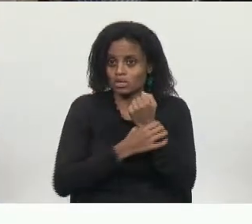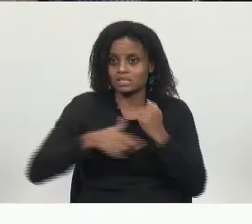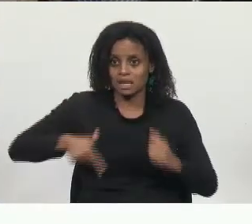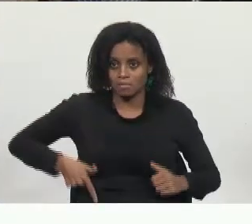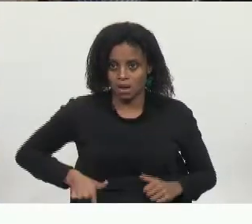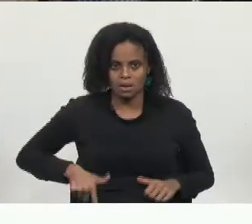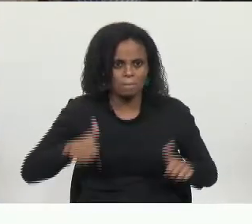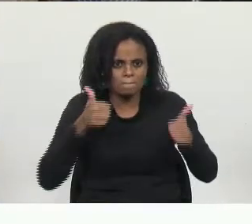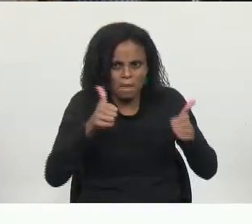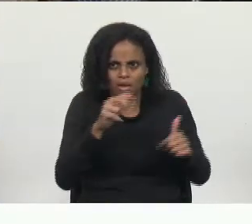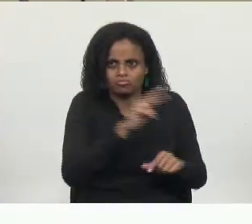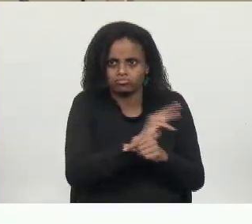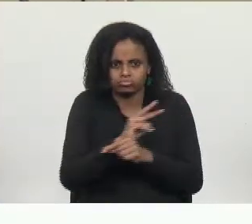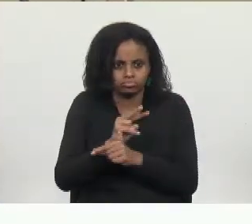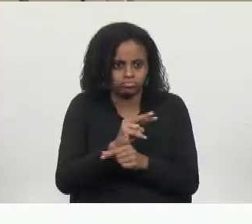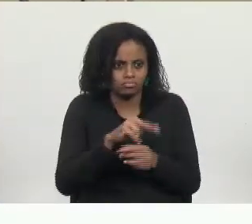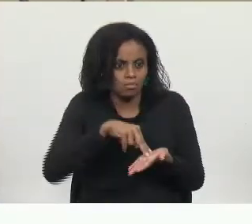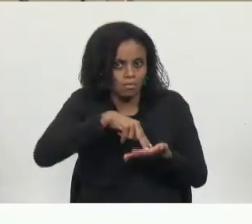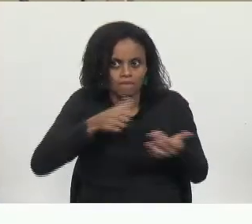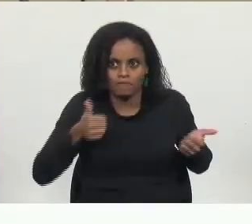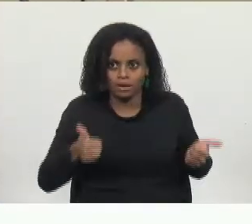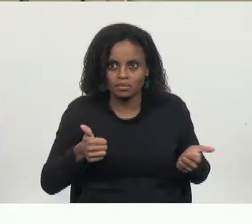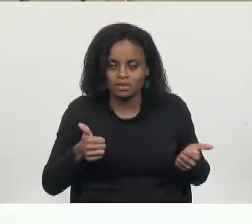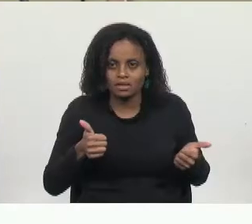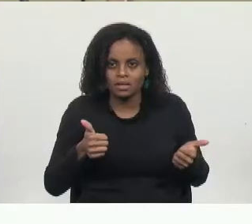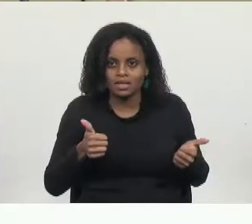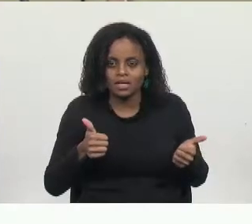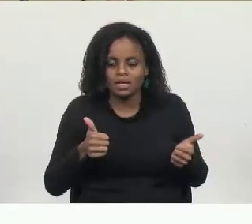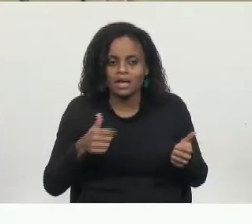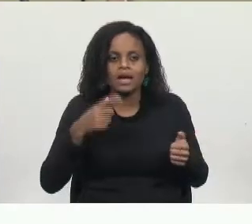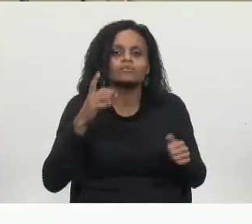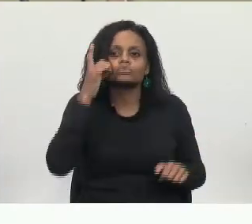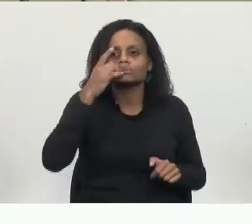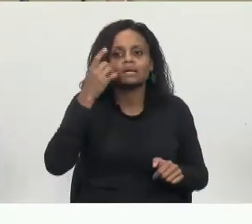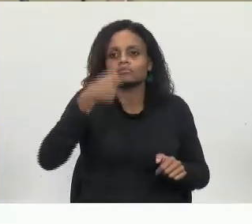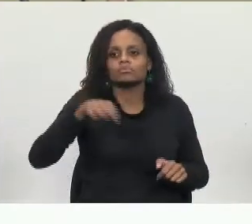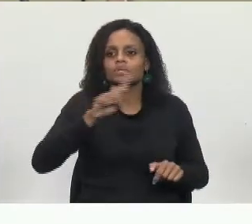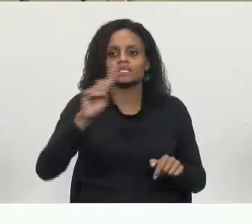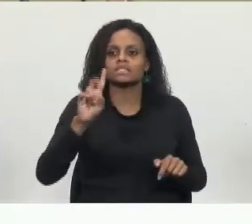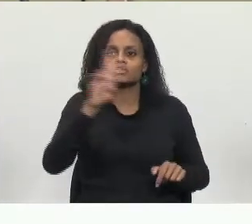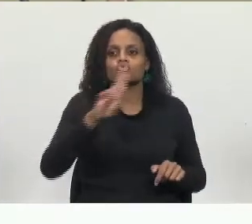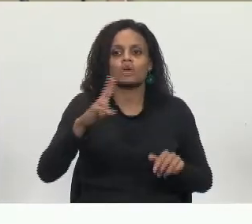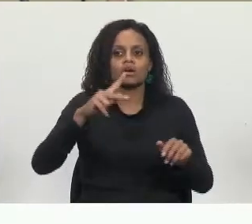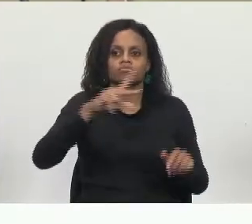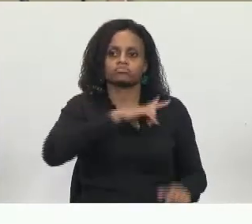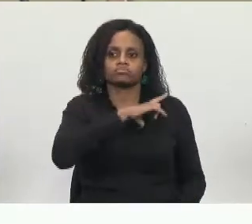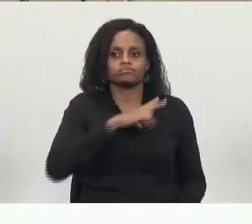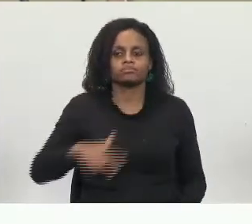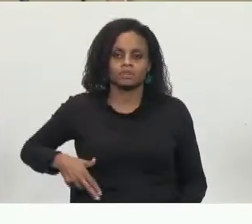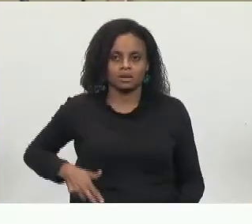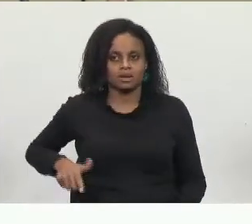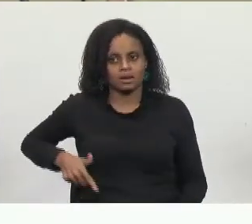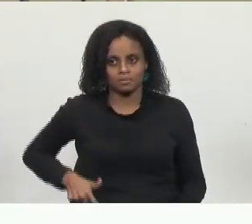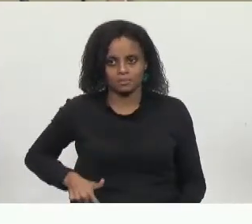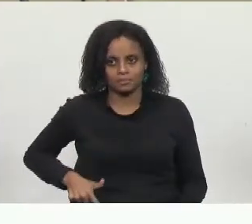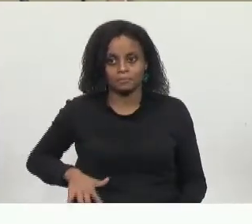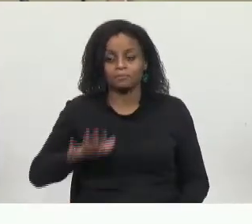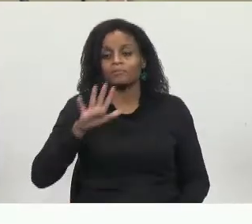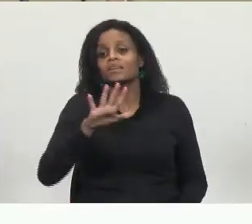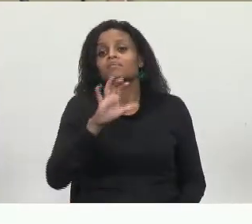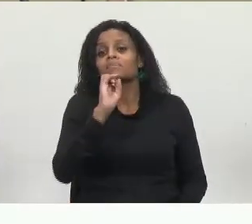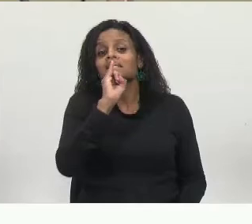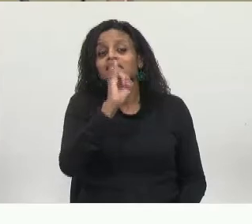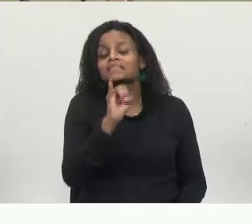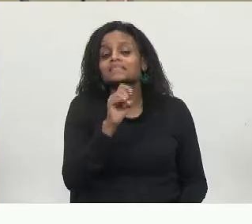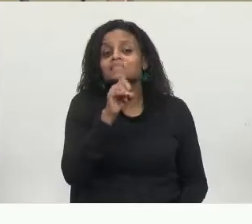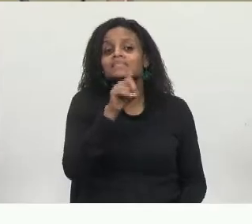bem equipada, não há por que o deputado estar dentro do plenário armado. Mas uma vez que esta segurança,